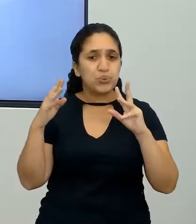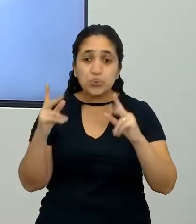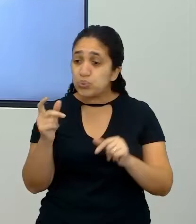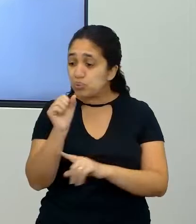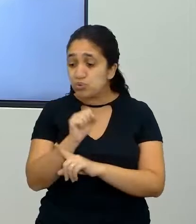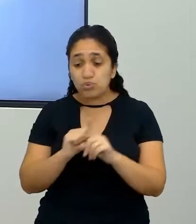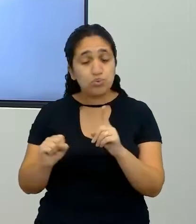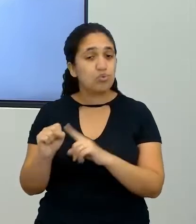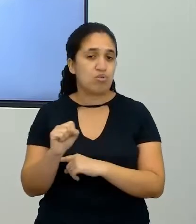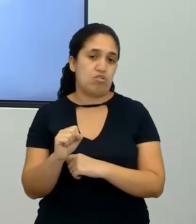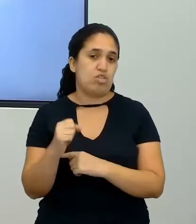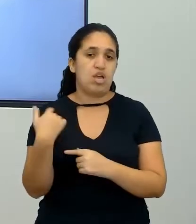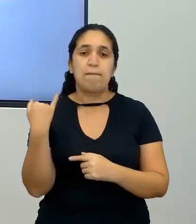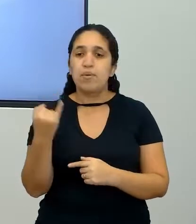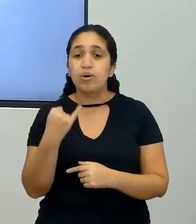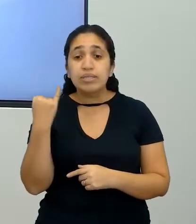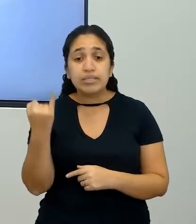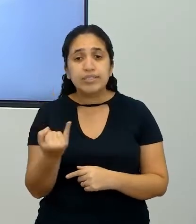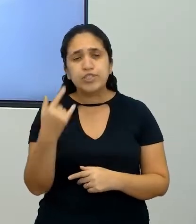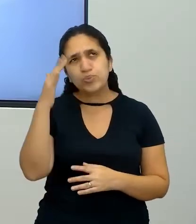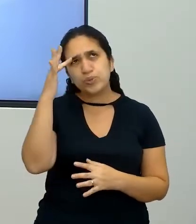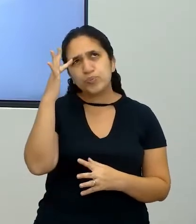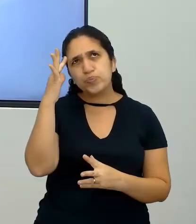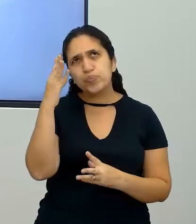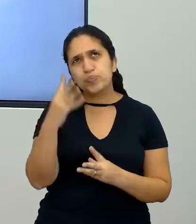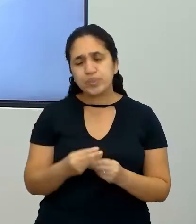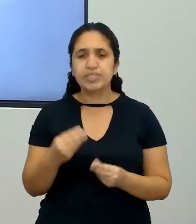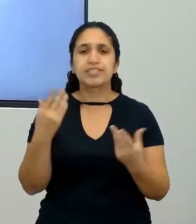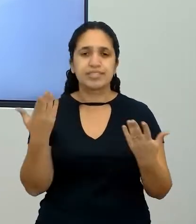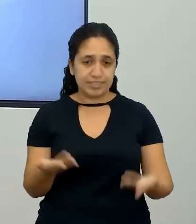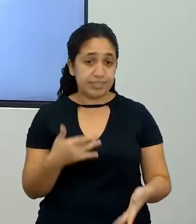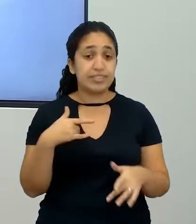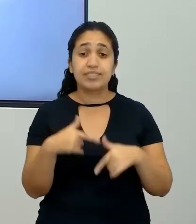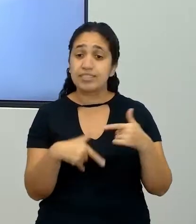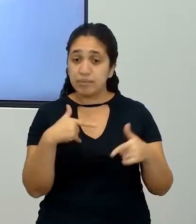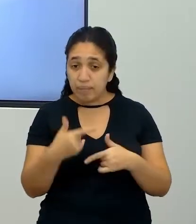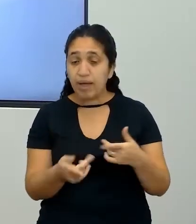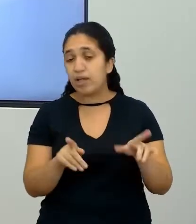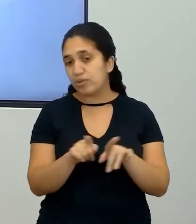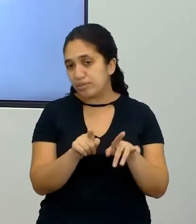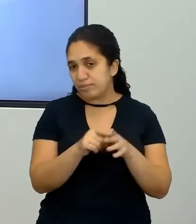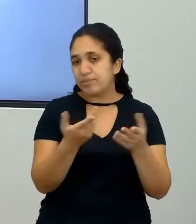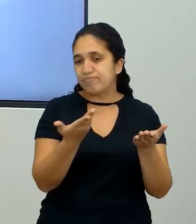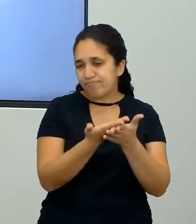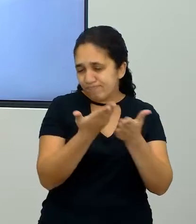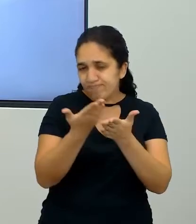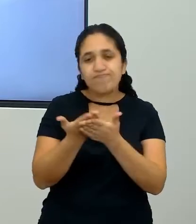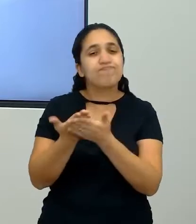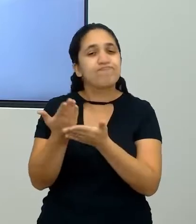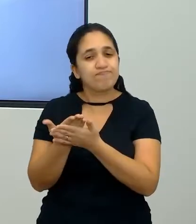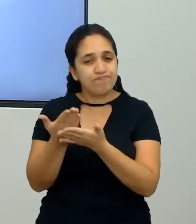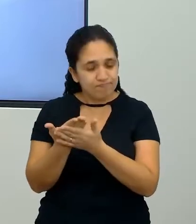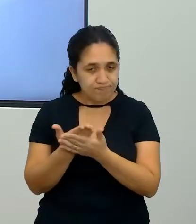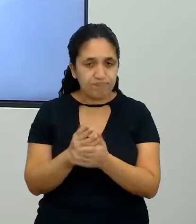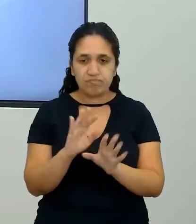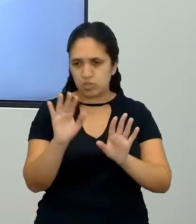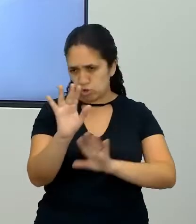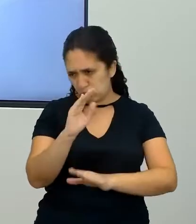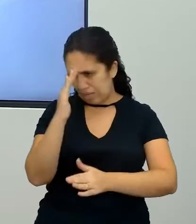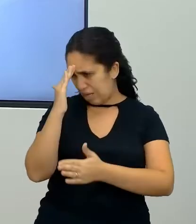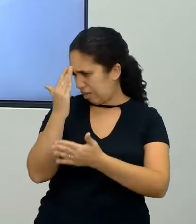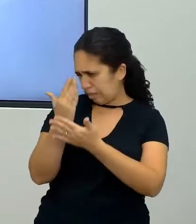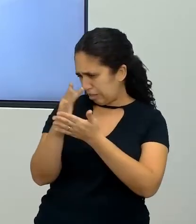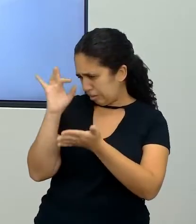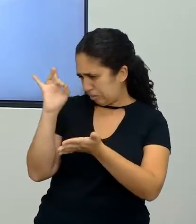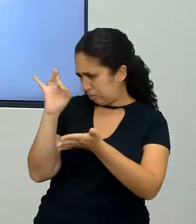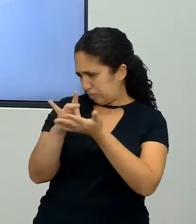são importantes para a gente compreender o trabalho e até mesmo para a gente problematizar, porque a gente não precisa acreditar